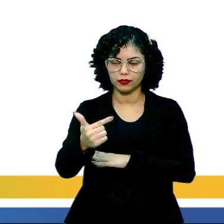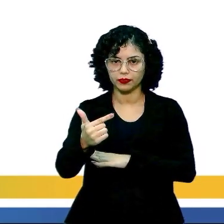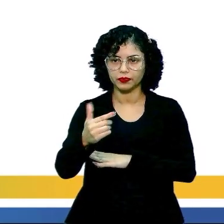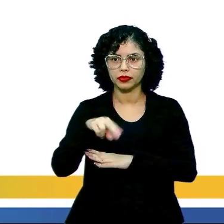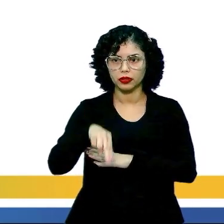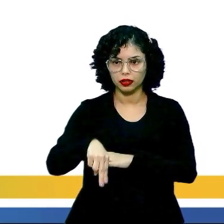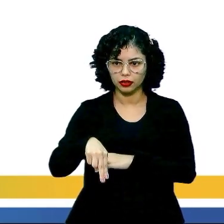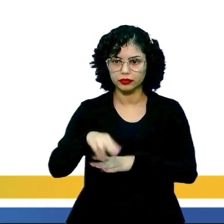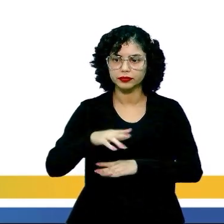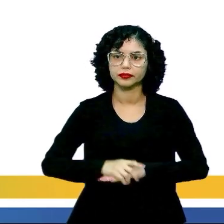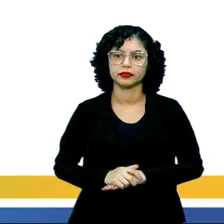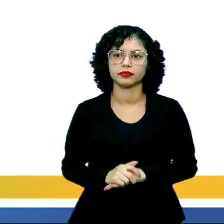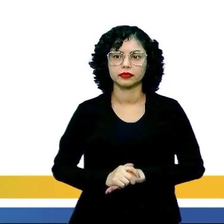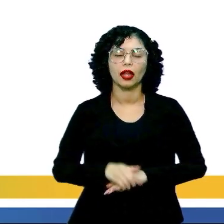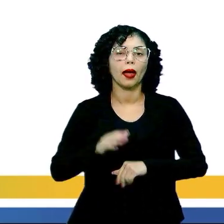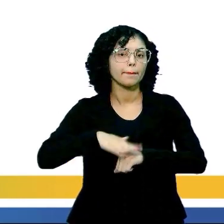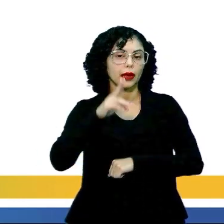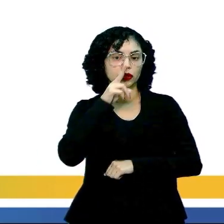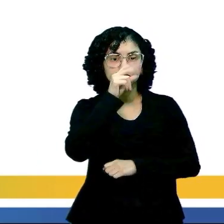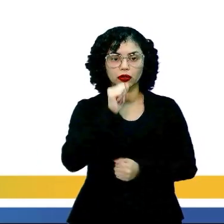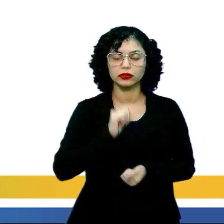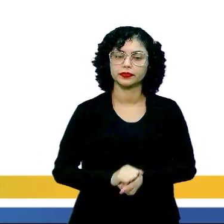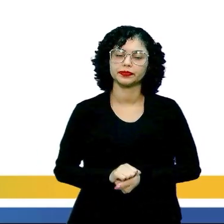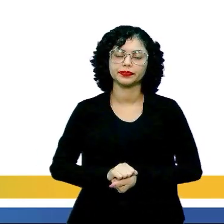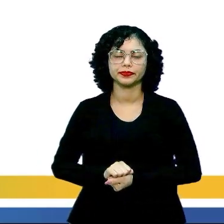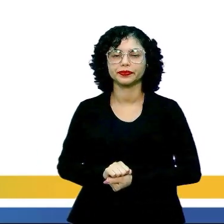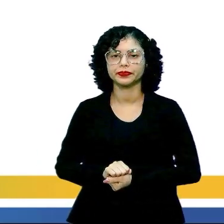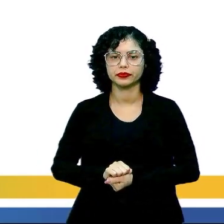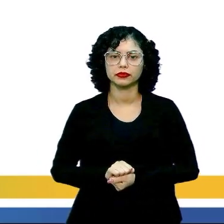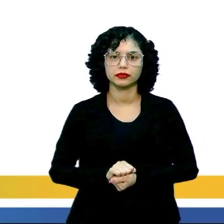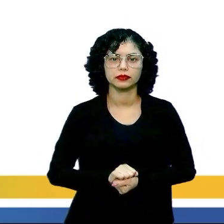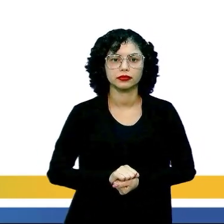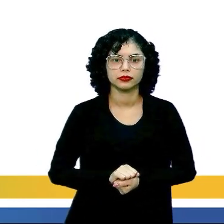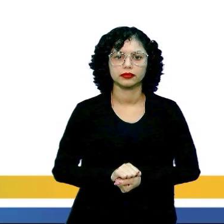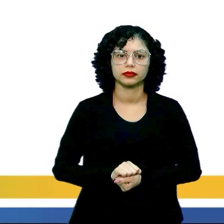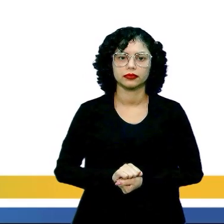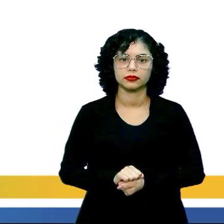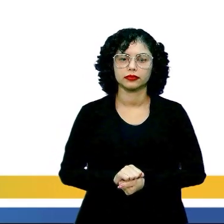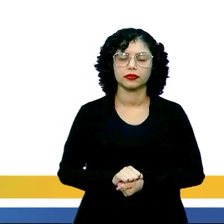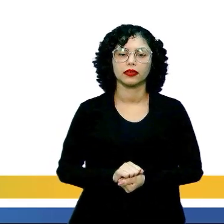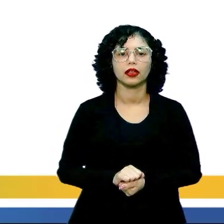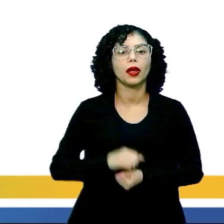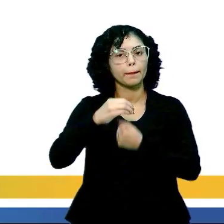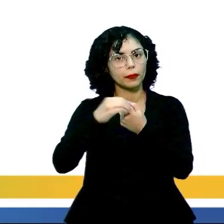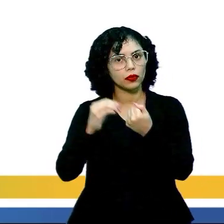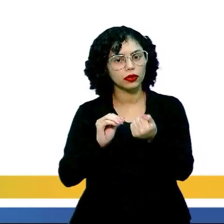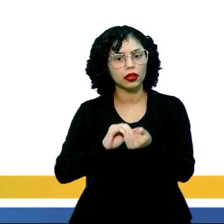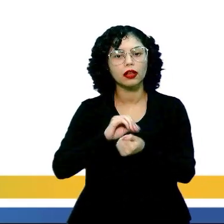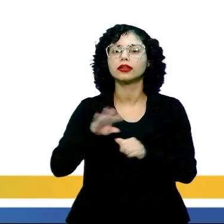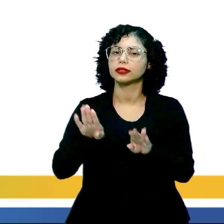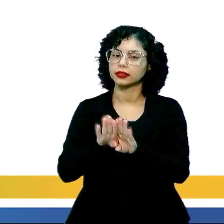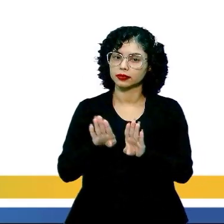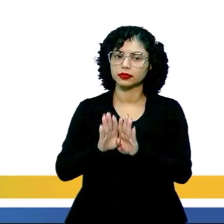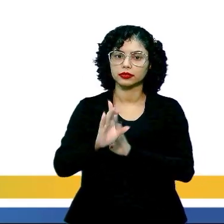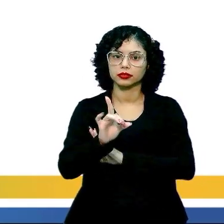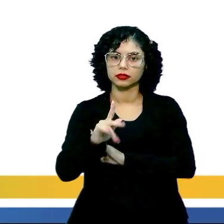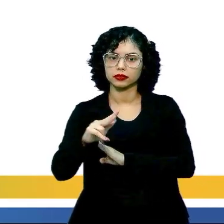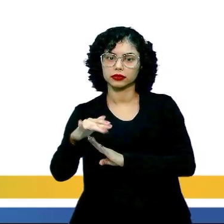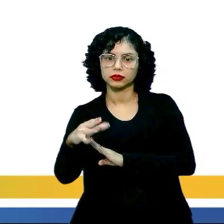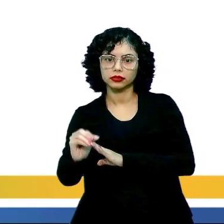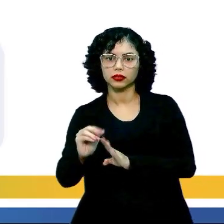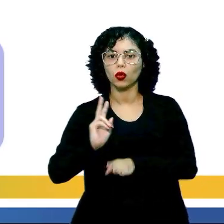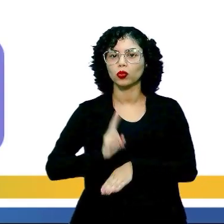oxigênio e nitrogênio, são as mais fortes de todas, tá? E também para as moléculas polares, nós temos a